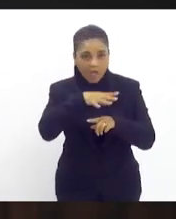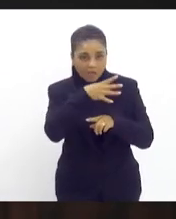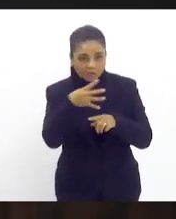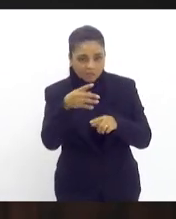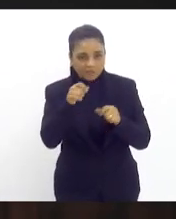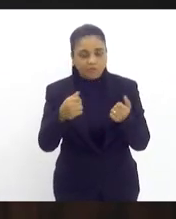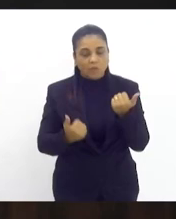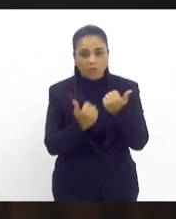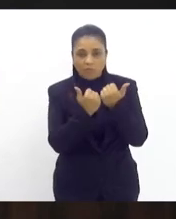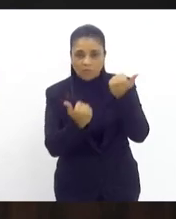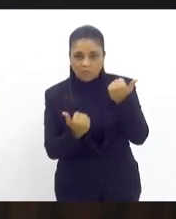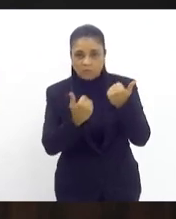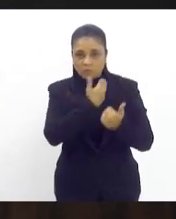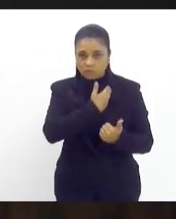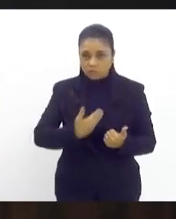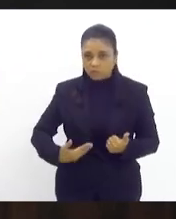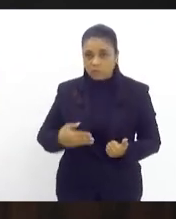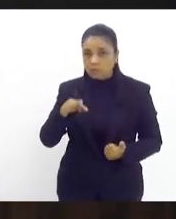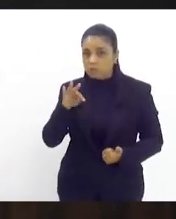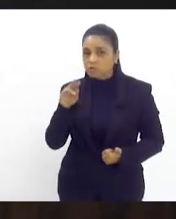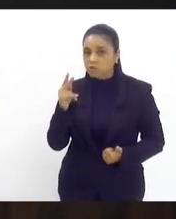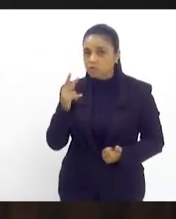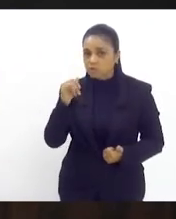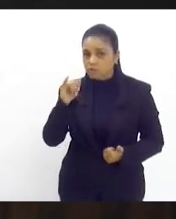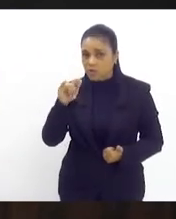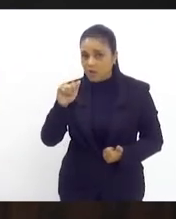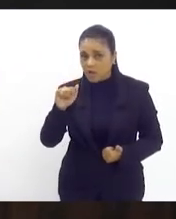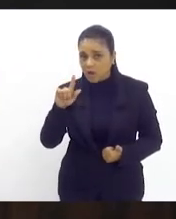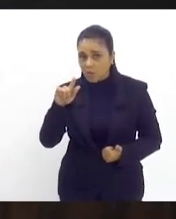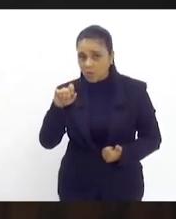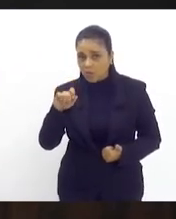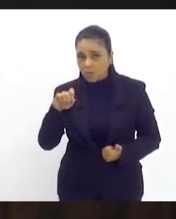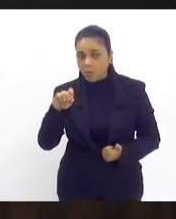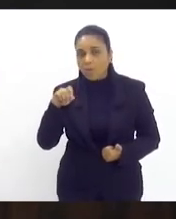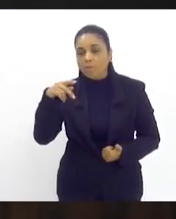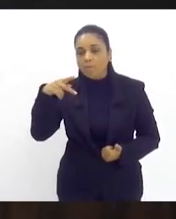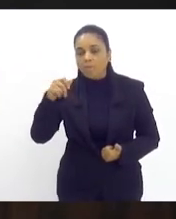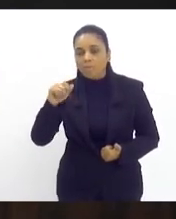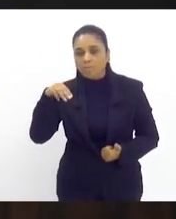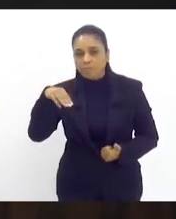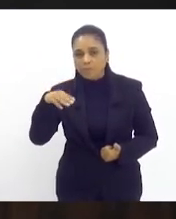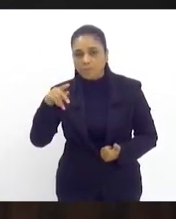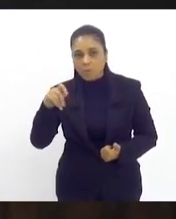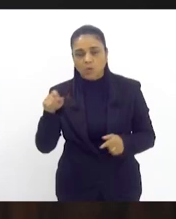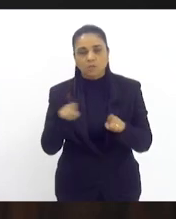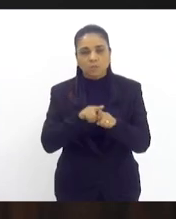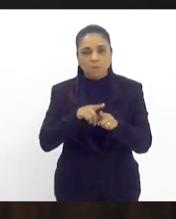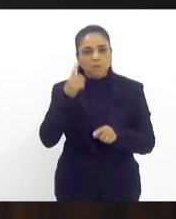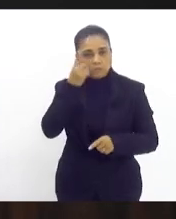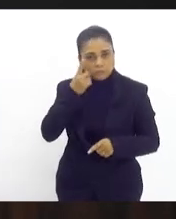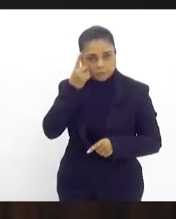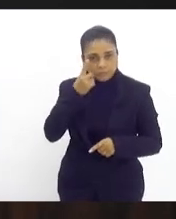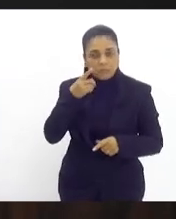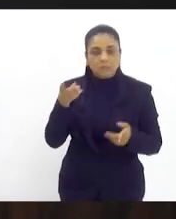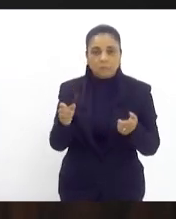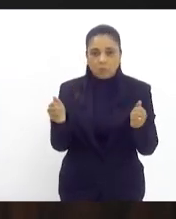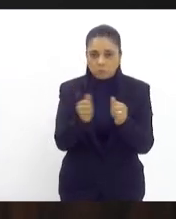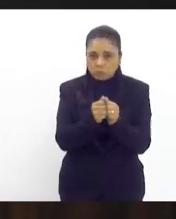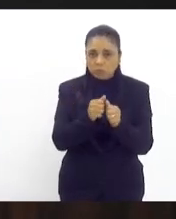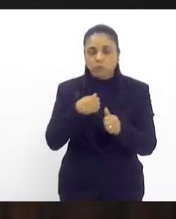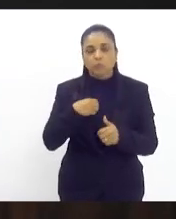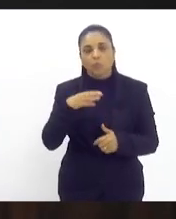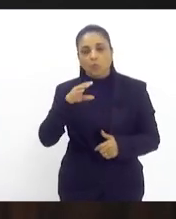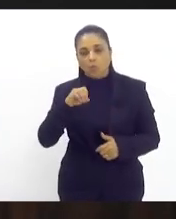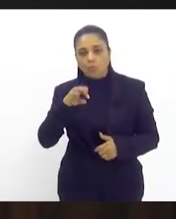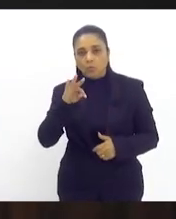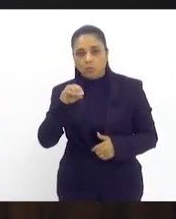o nosso vice-governador Thiago Pampulha eu e os 13 Deputados hoje também esteve conosco o Antônio de Paula a nossa